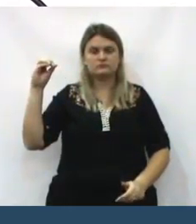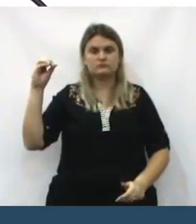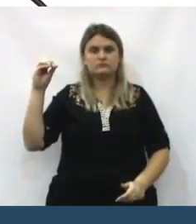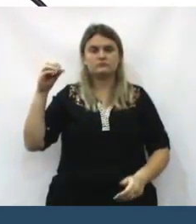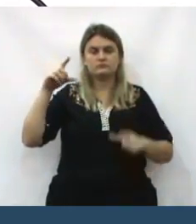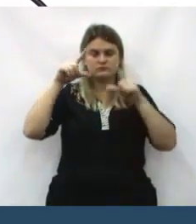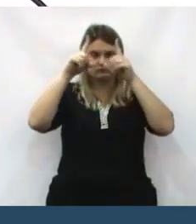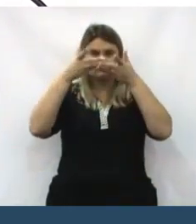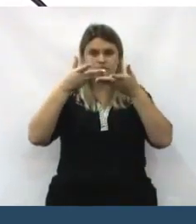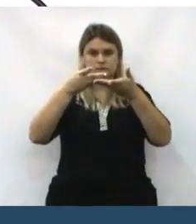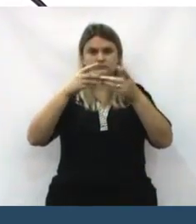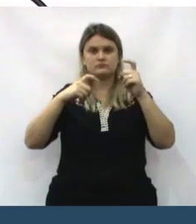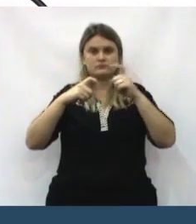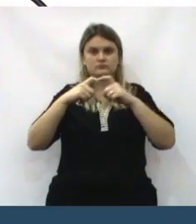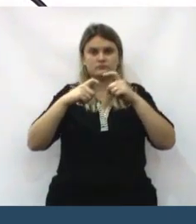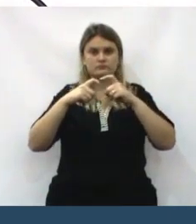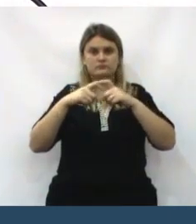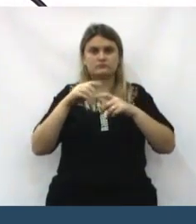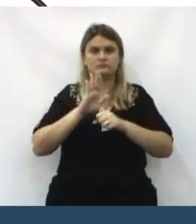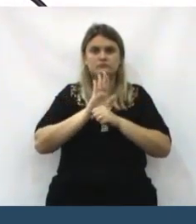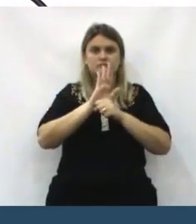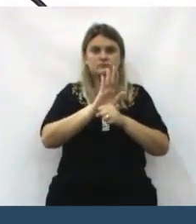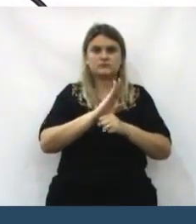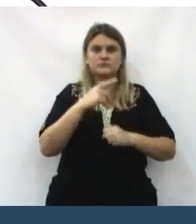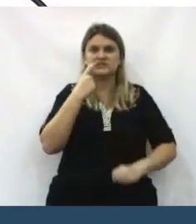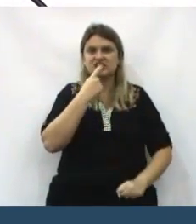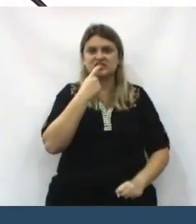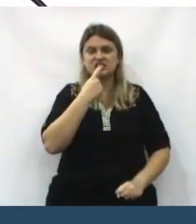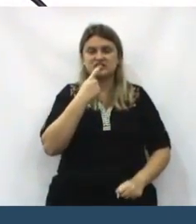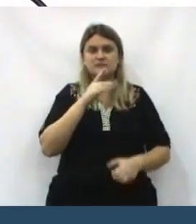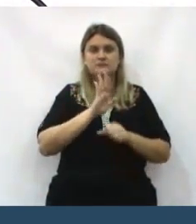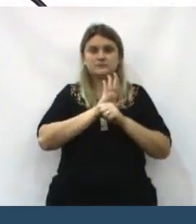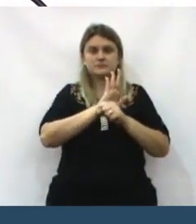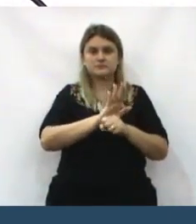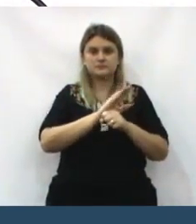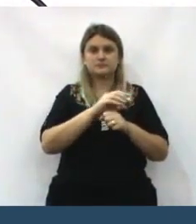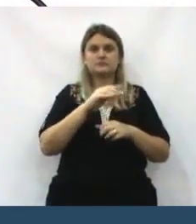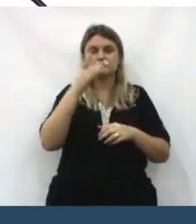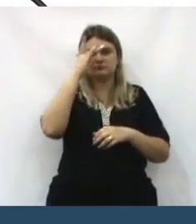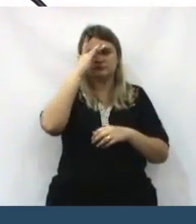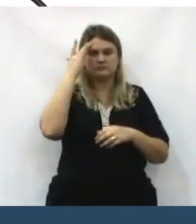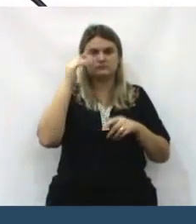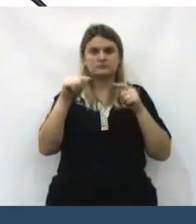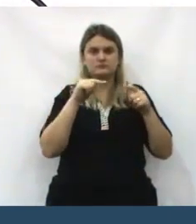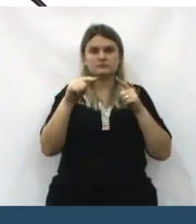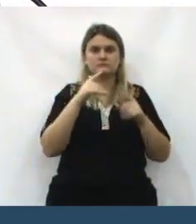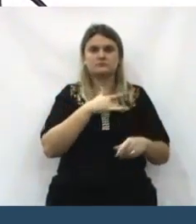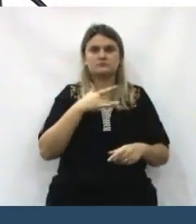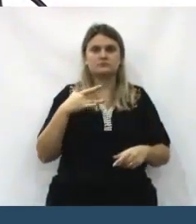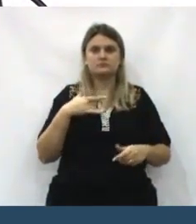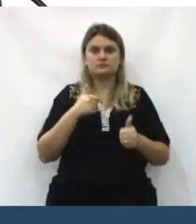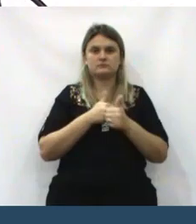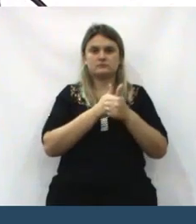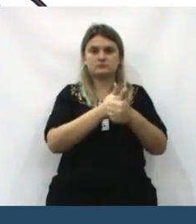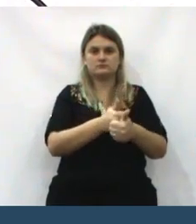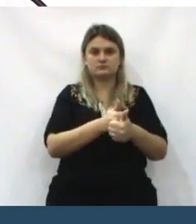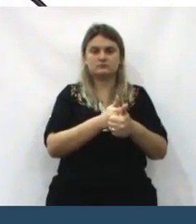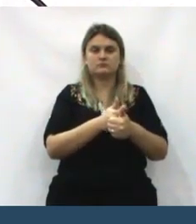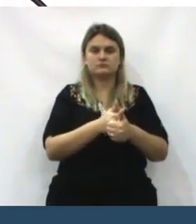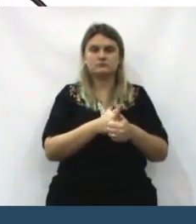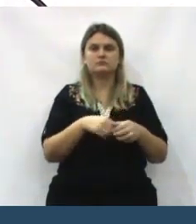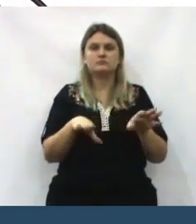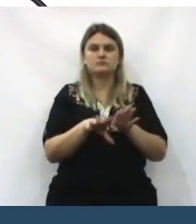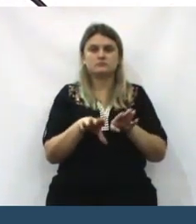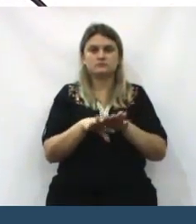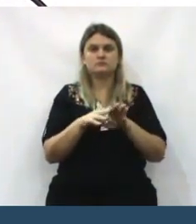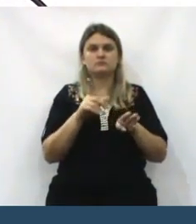médicos, odontólogos, auxiliares do odontólogos, que prestam serviços, agentes comunitários e outros, todos agentes